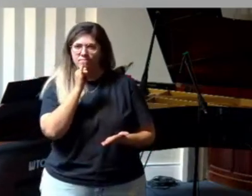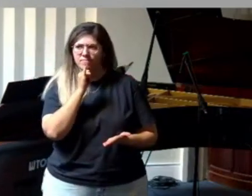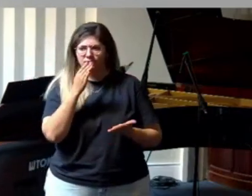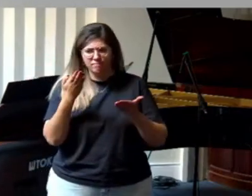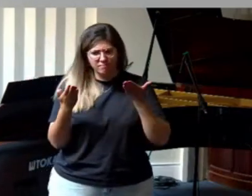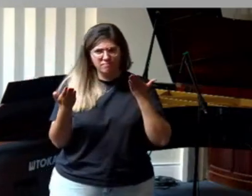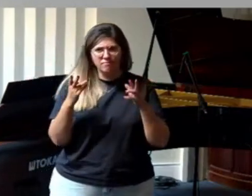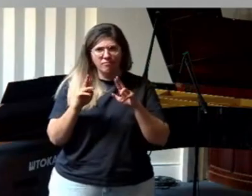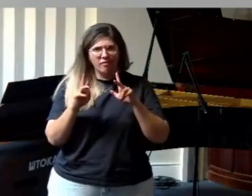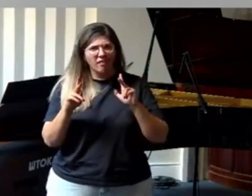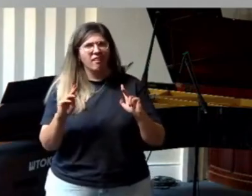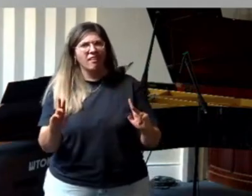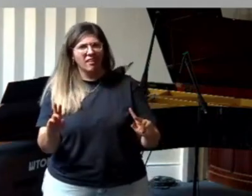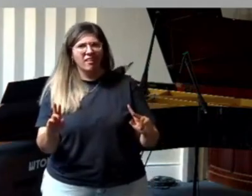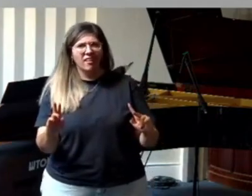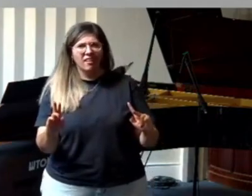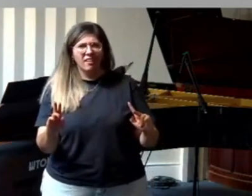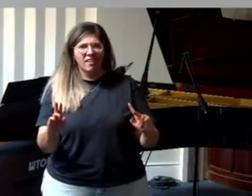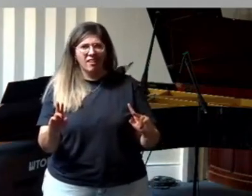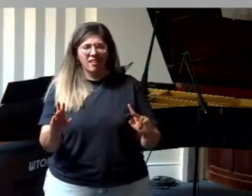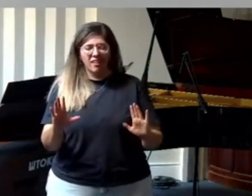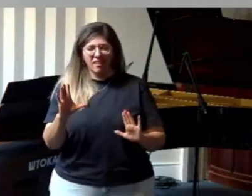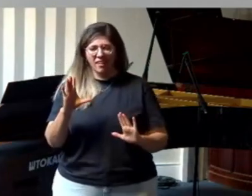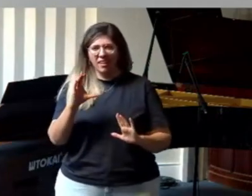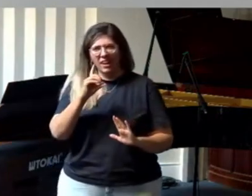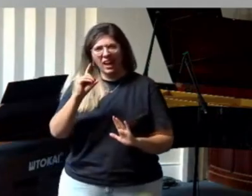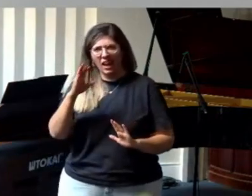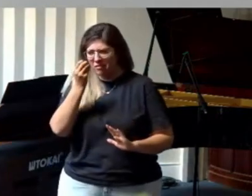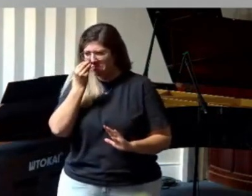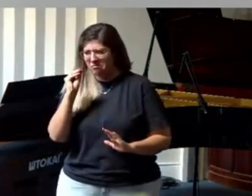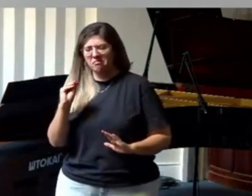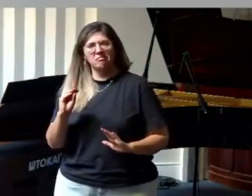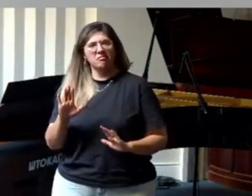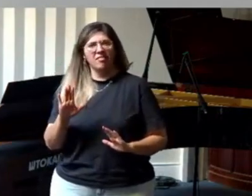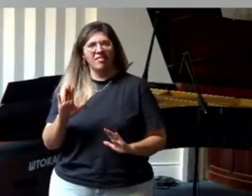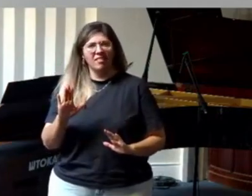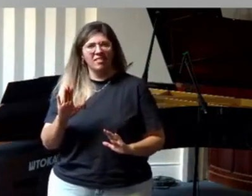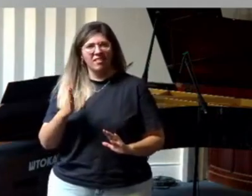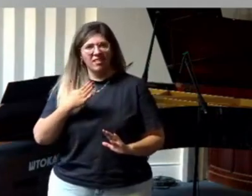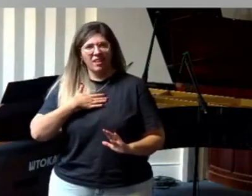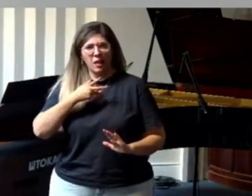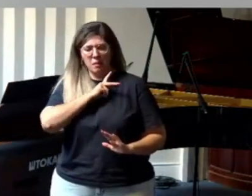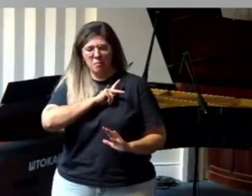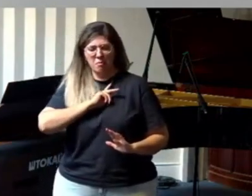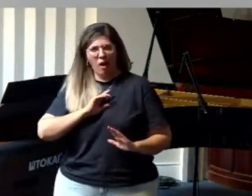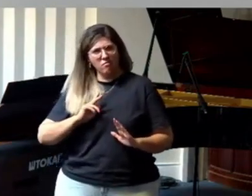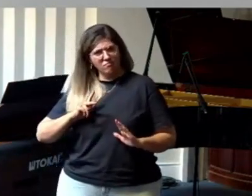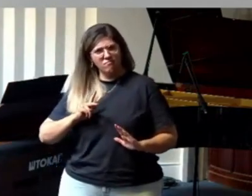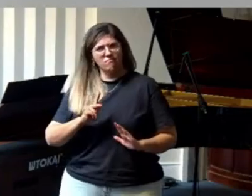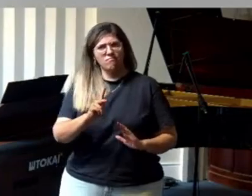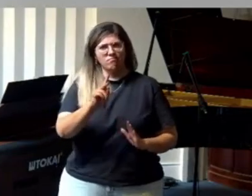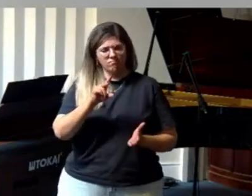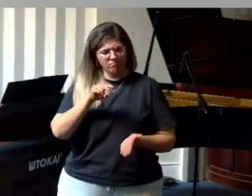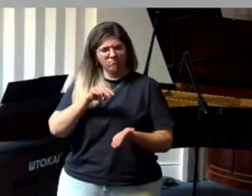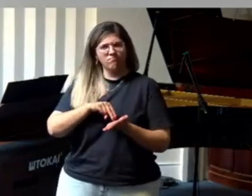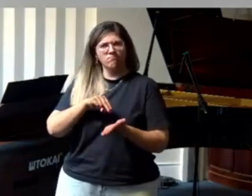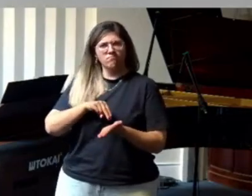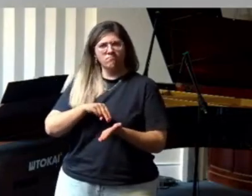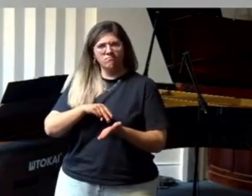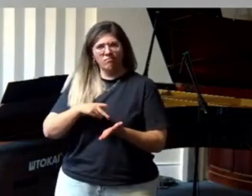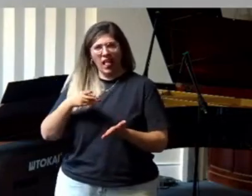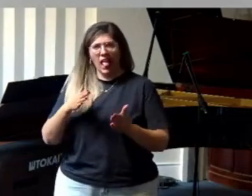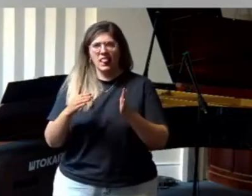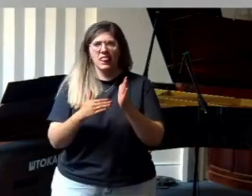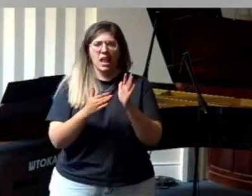Paulo. O mesmo que diz, Demas me abandonou, diz, eu fui até o fim. A fidelidade